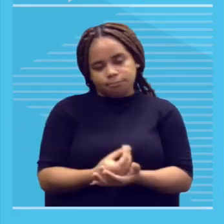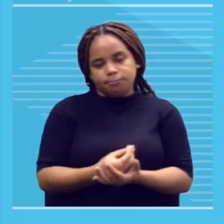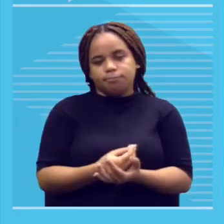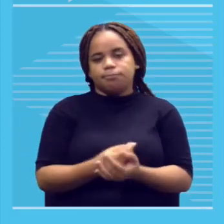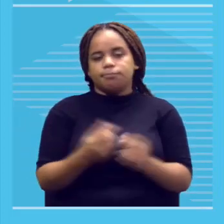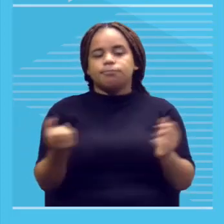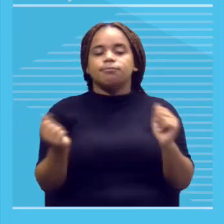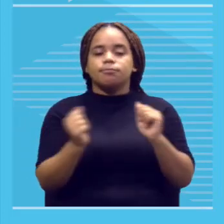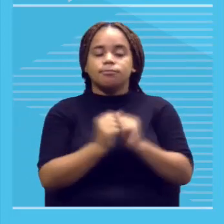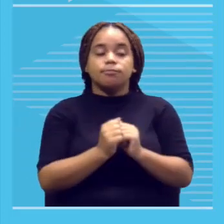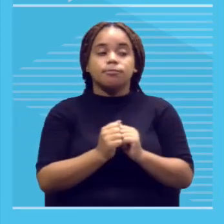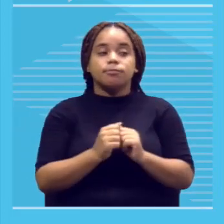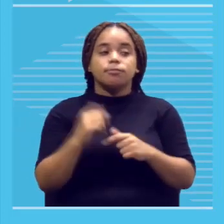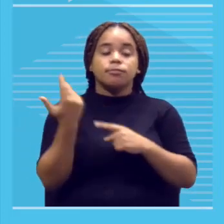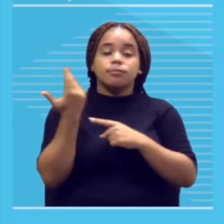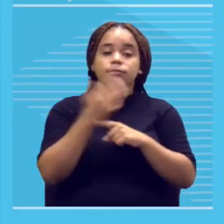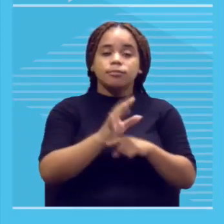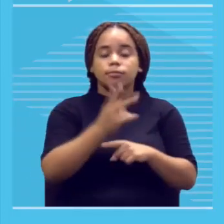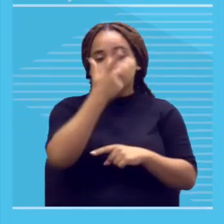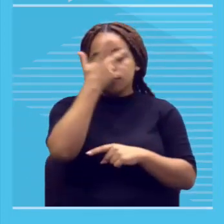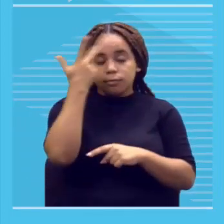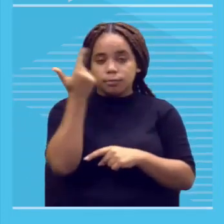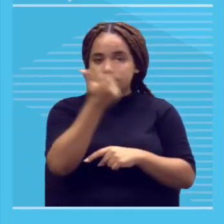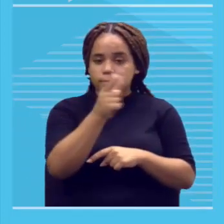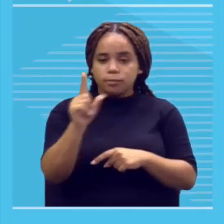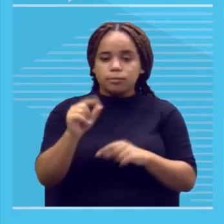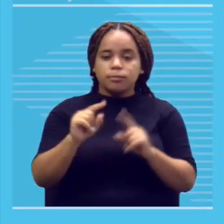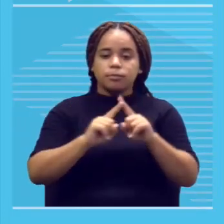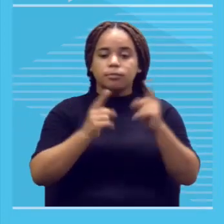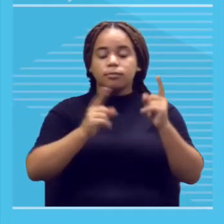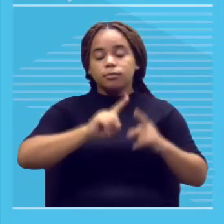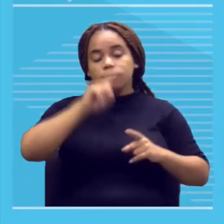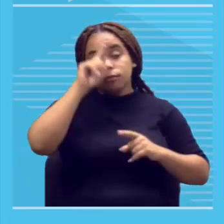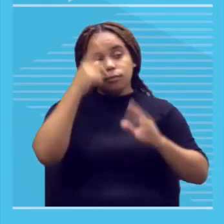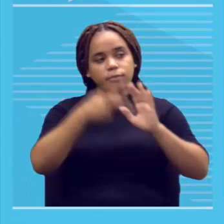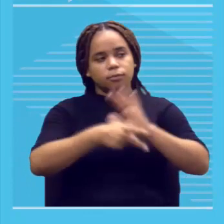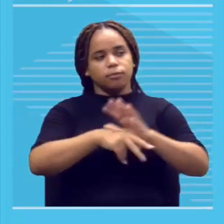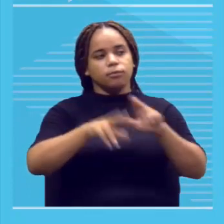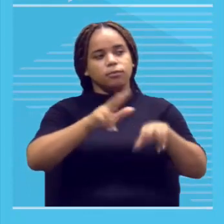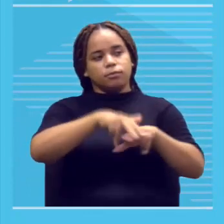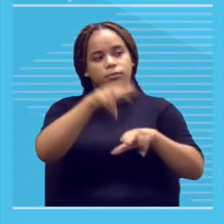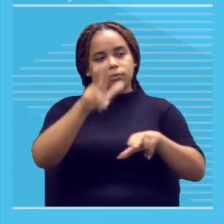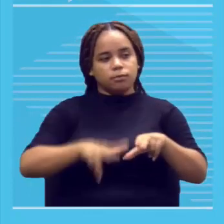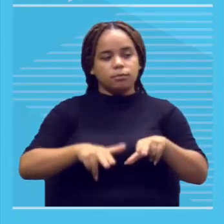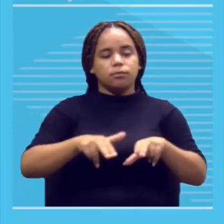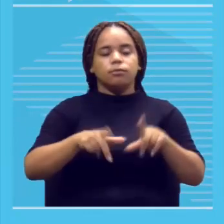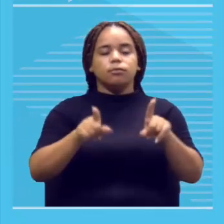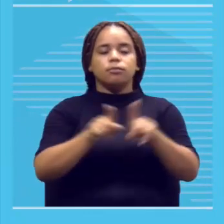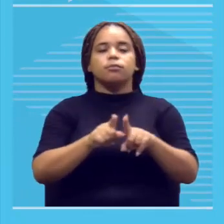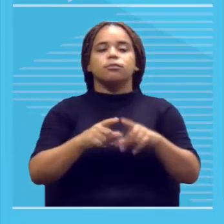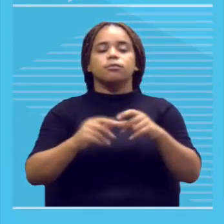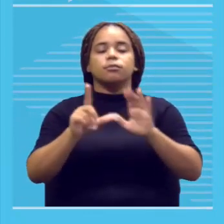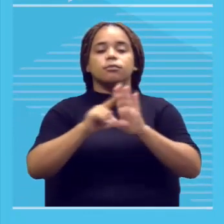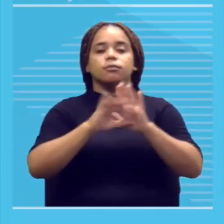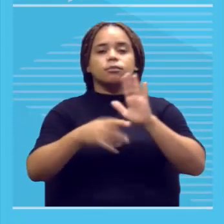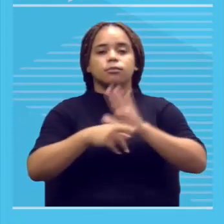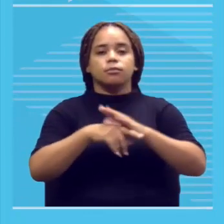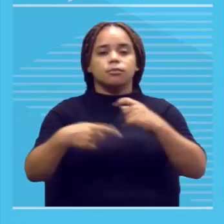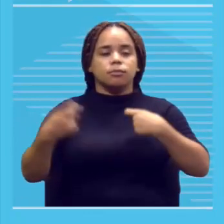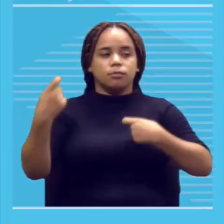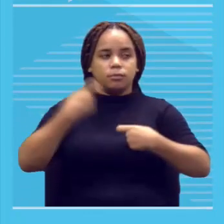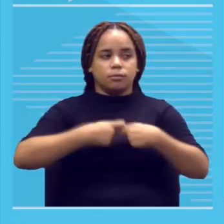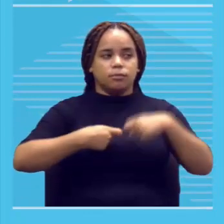turma a ideia de reencarnação e da lei do Karma que você poderá ser né